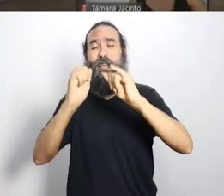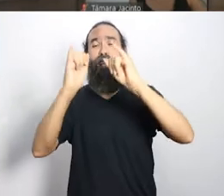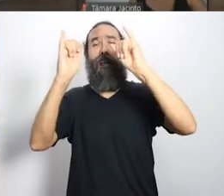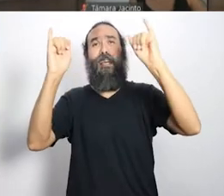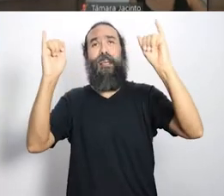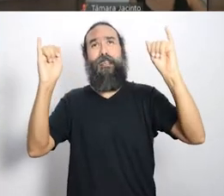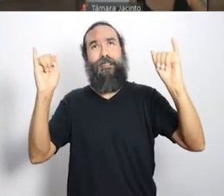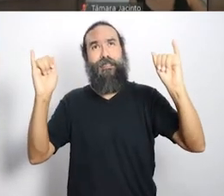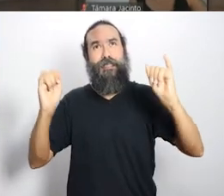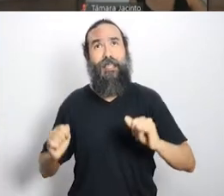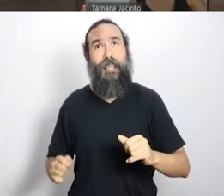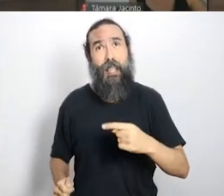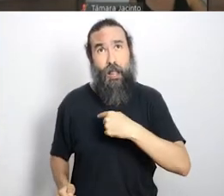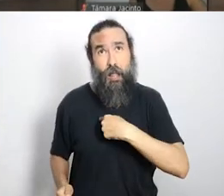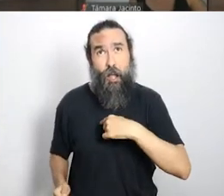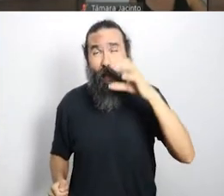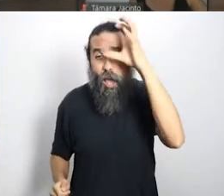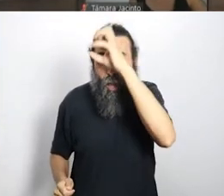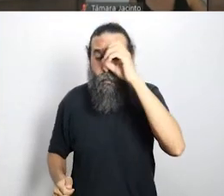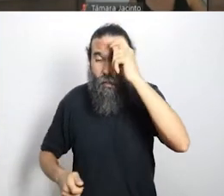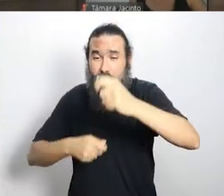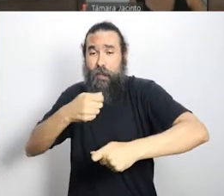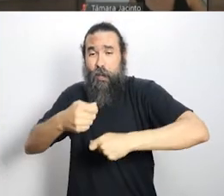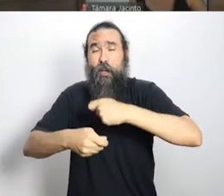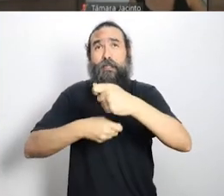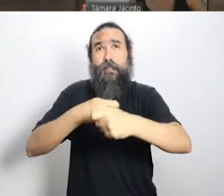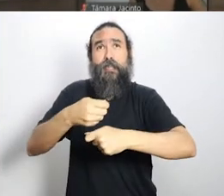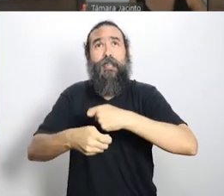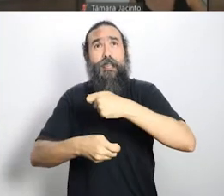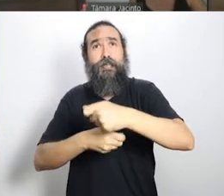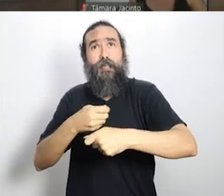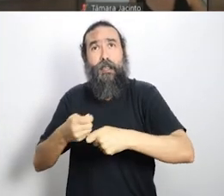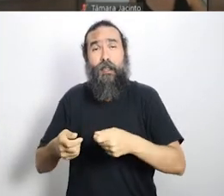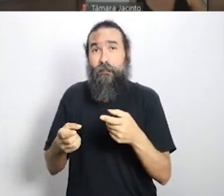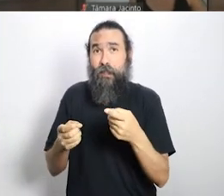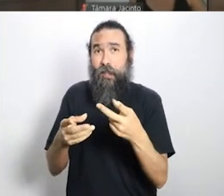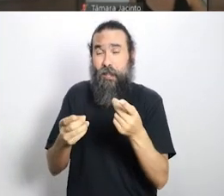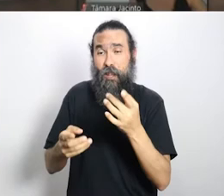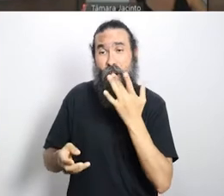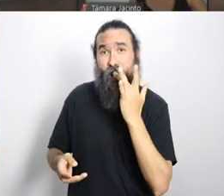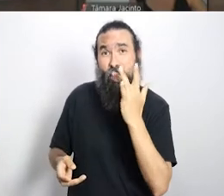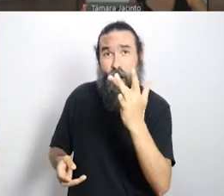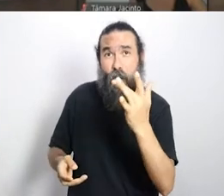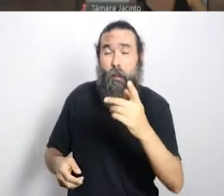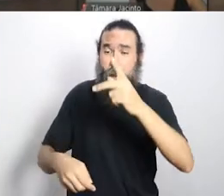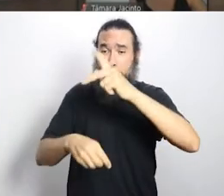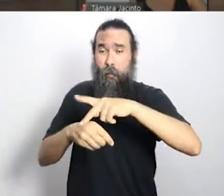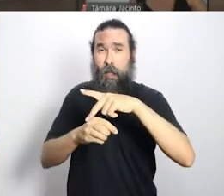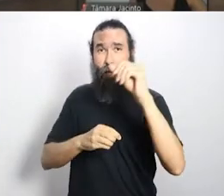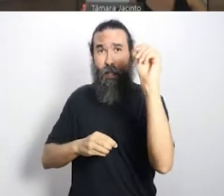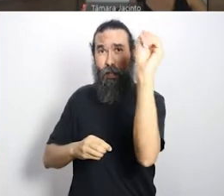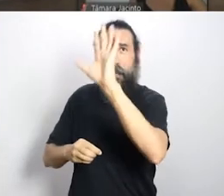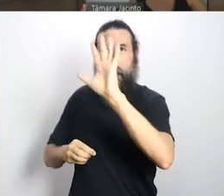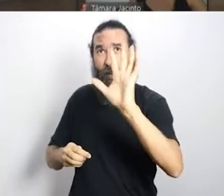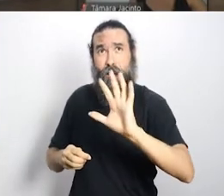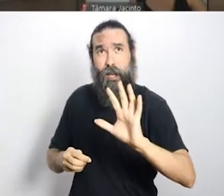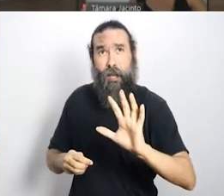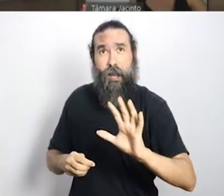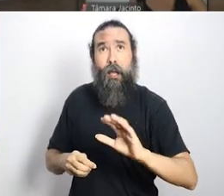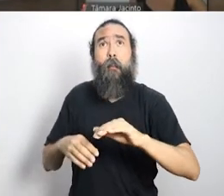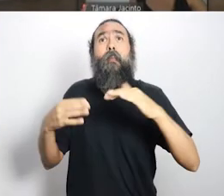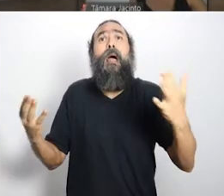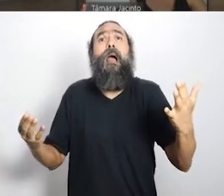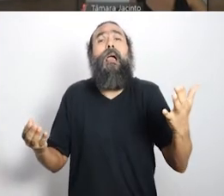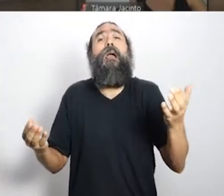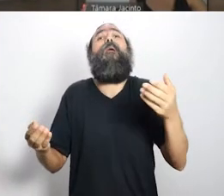Sou principiante, negociante, vendedor de ouro e de diamante. Pra que pede